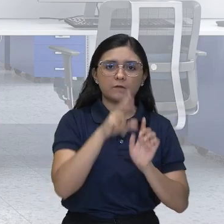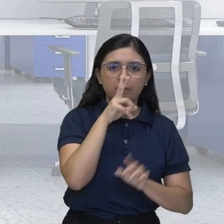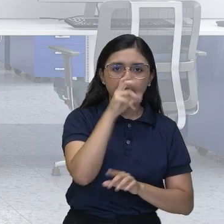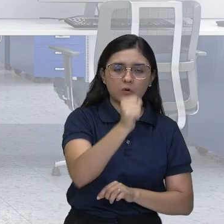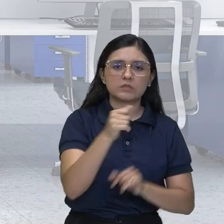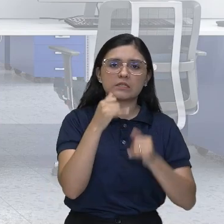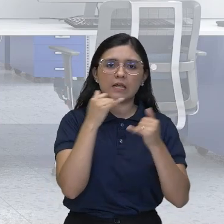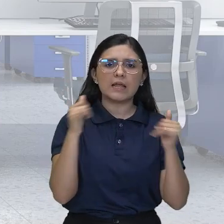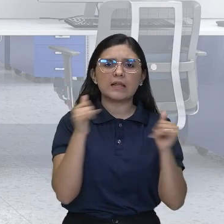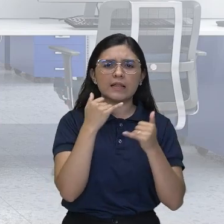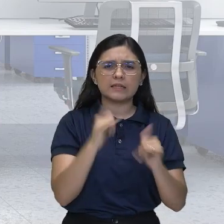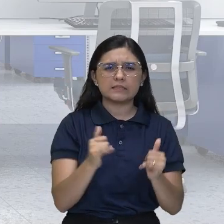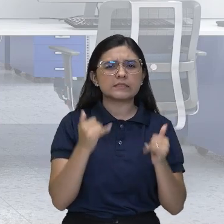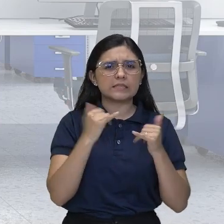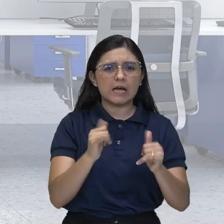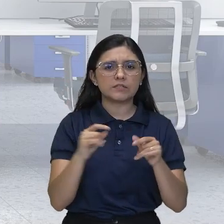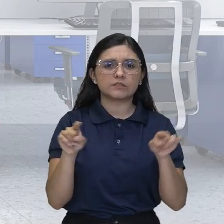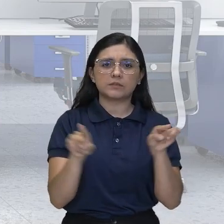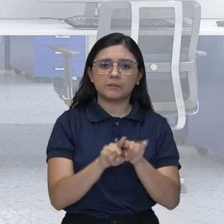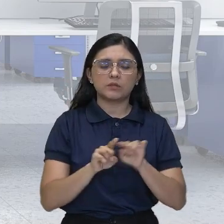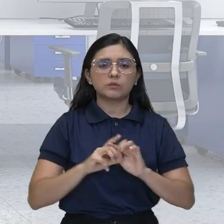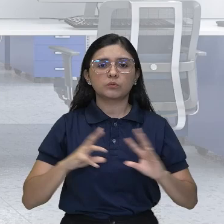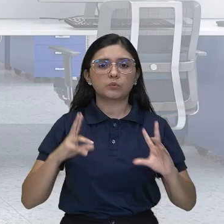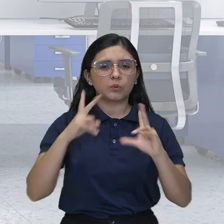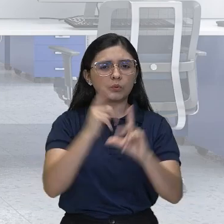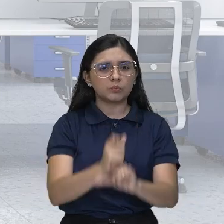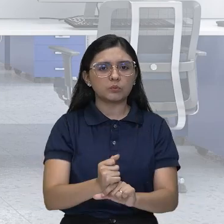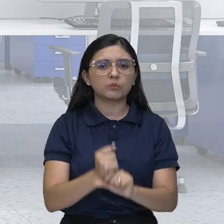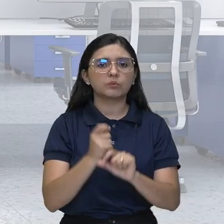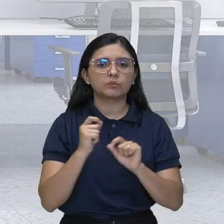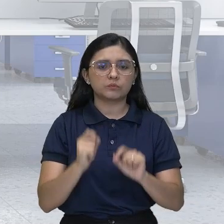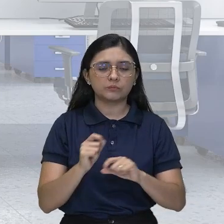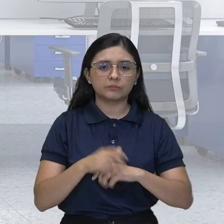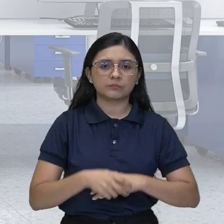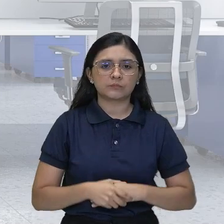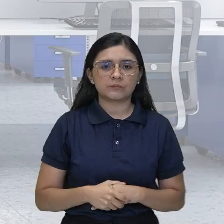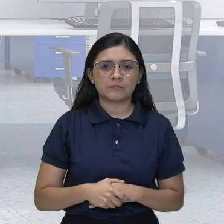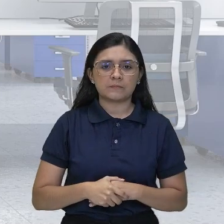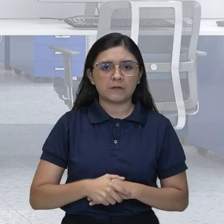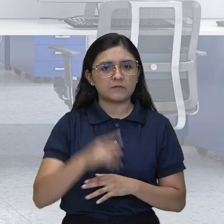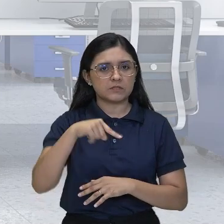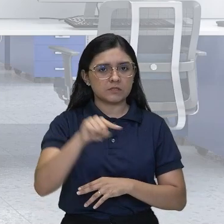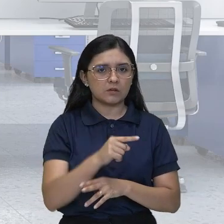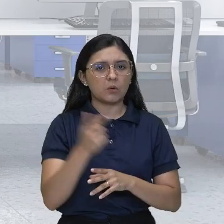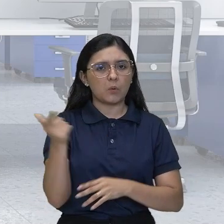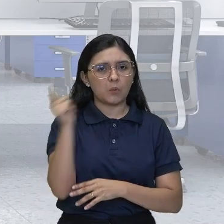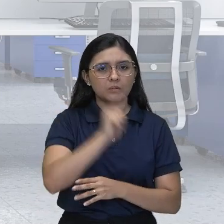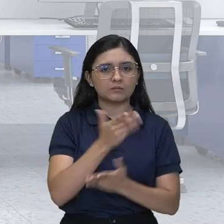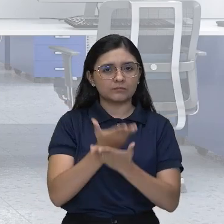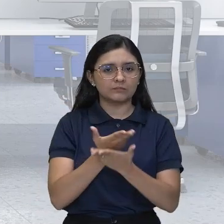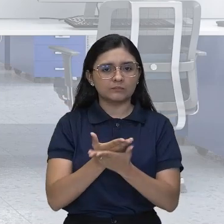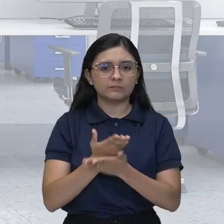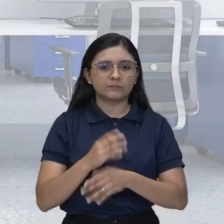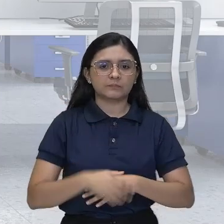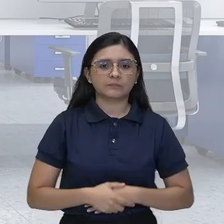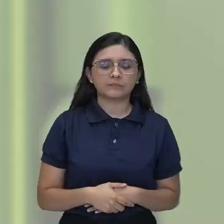o impacto da física, tudo isso ao seu alcance. Agora é com